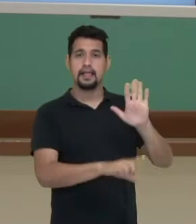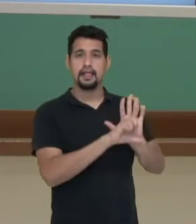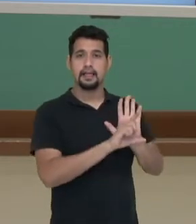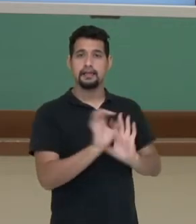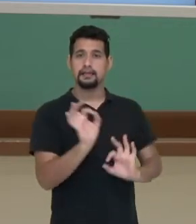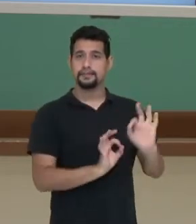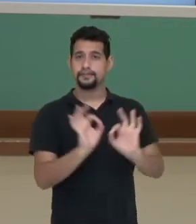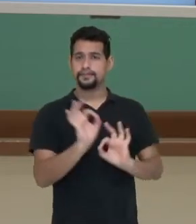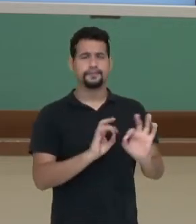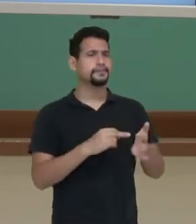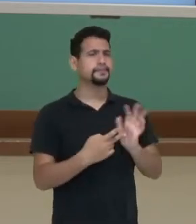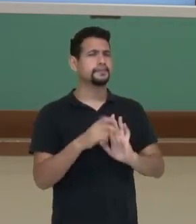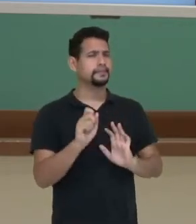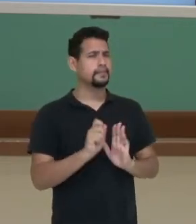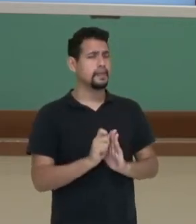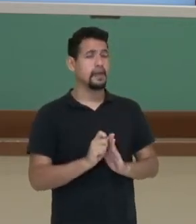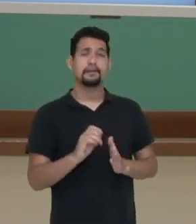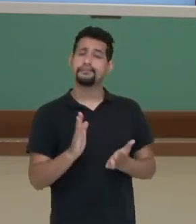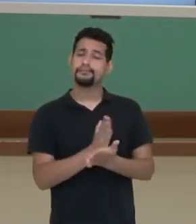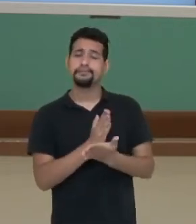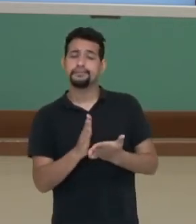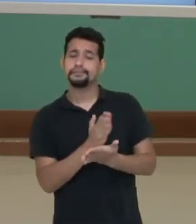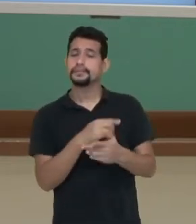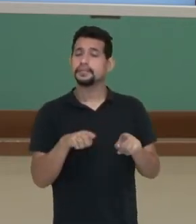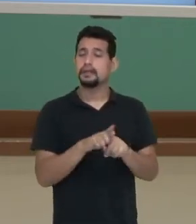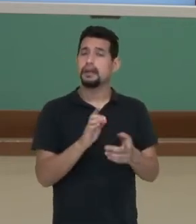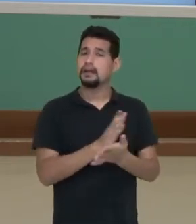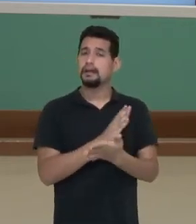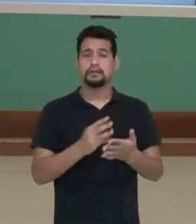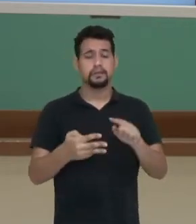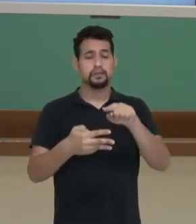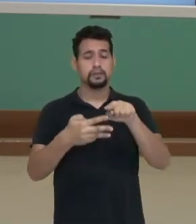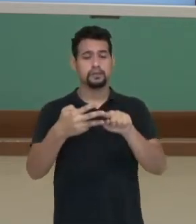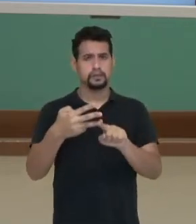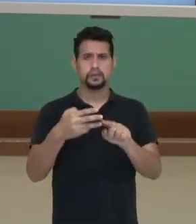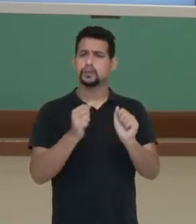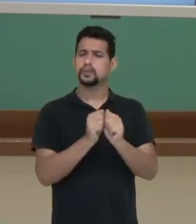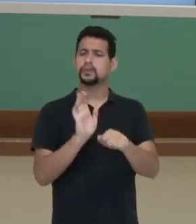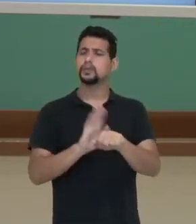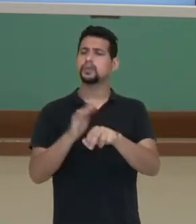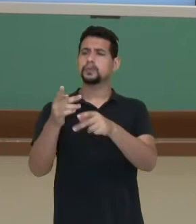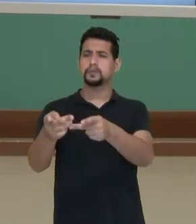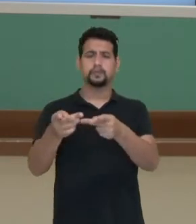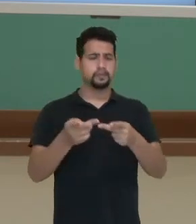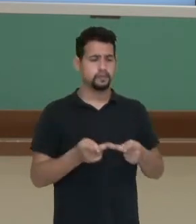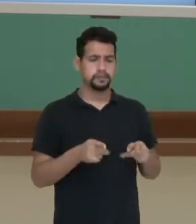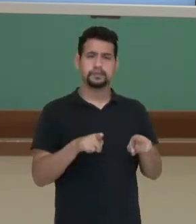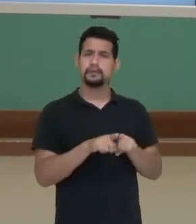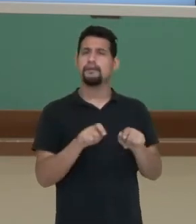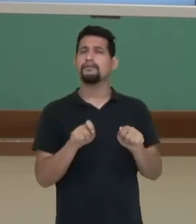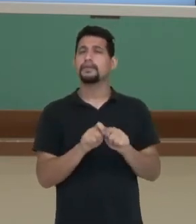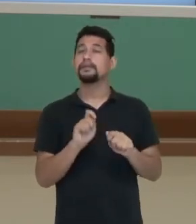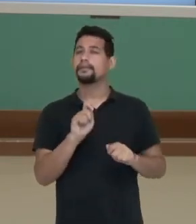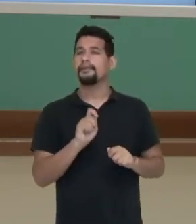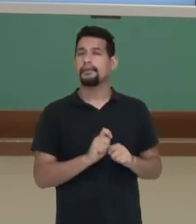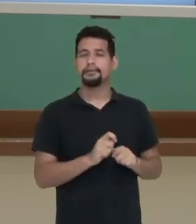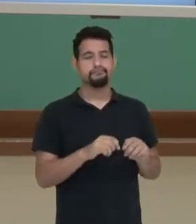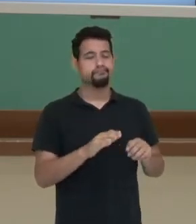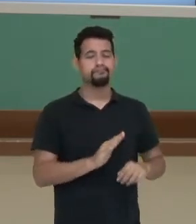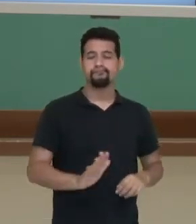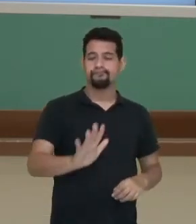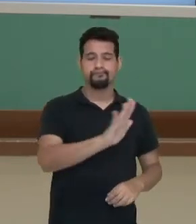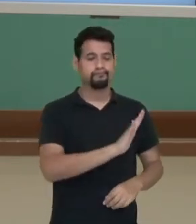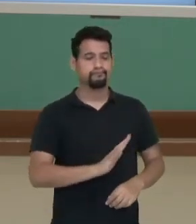são aqueles momentos excepcionais em que a Força Armada pode ser convocada para agir dentro do